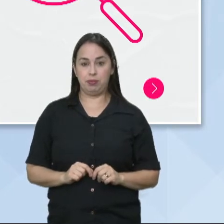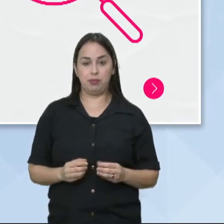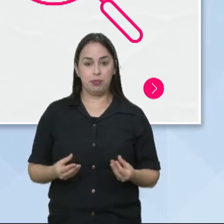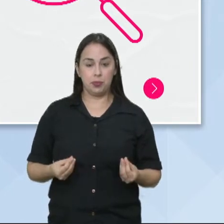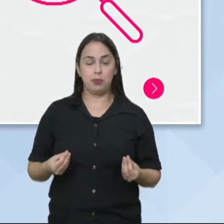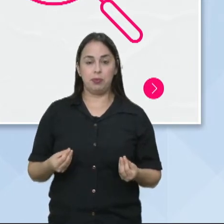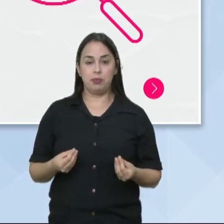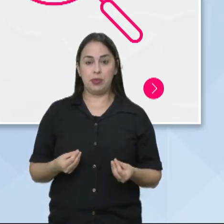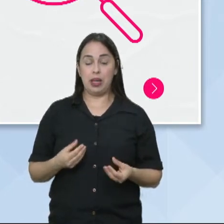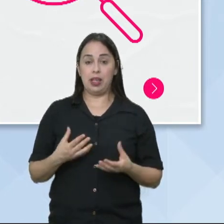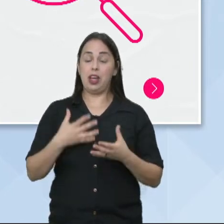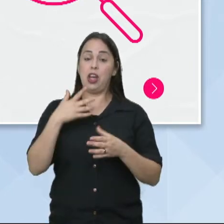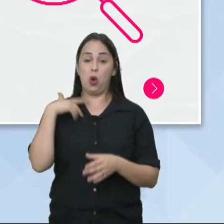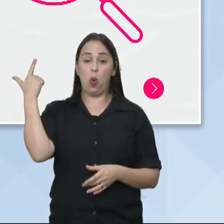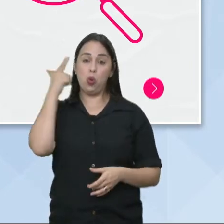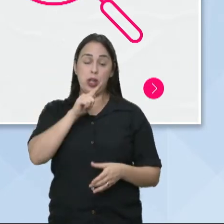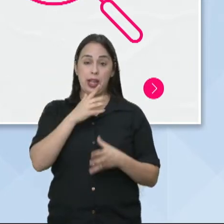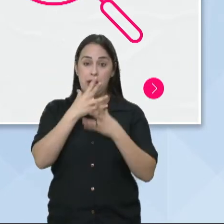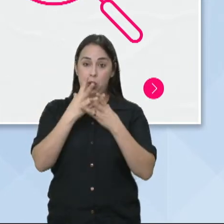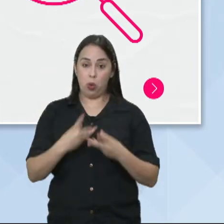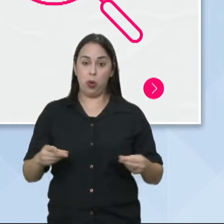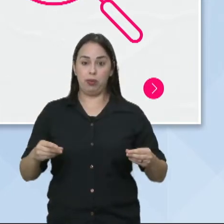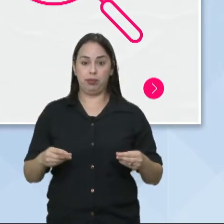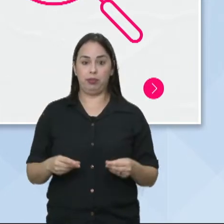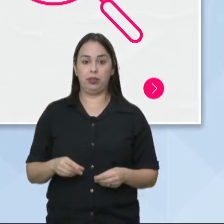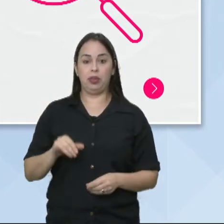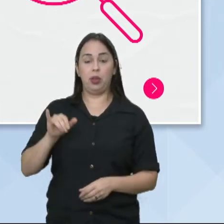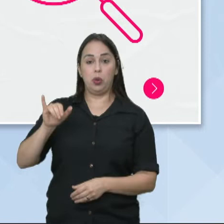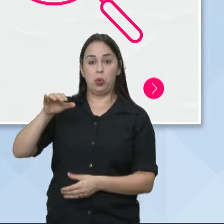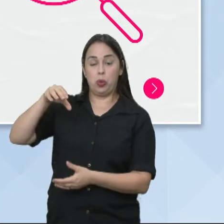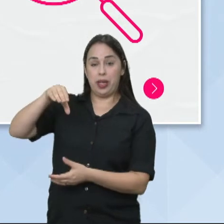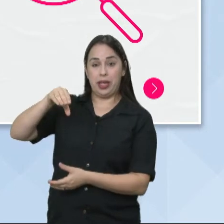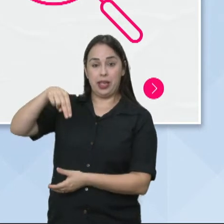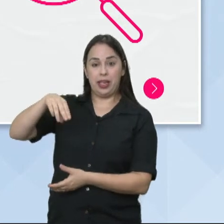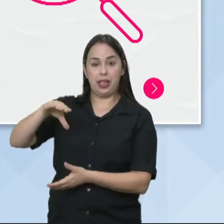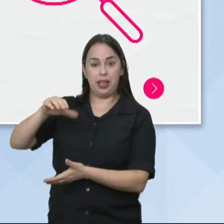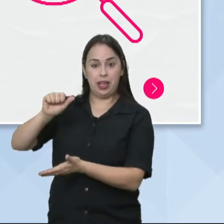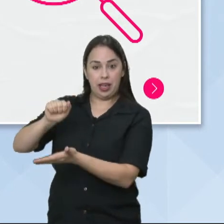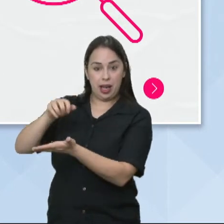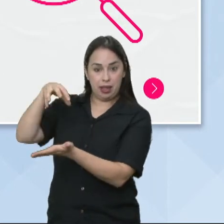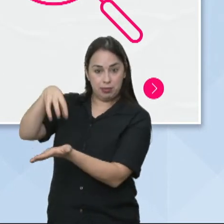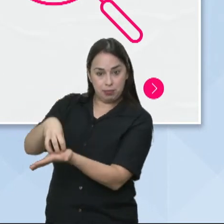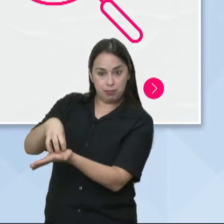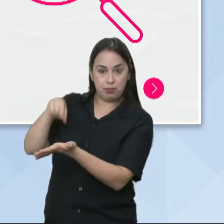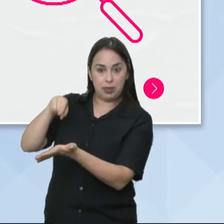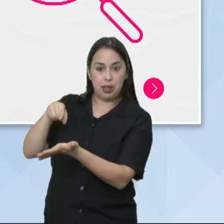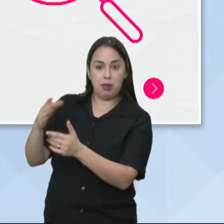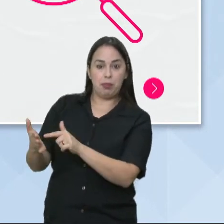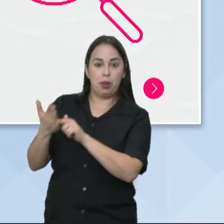a chance de cura. Segundo o INCA, o câncer de mama representa